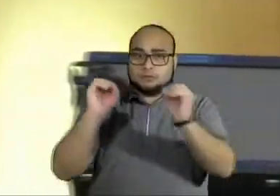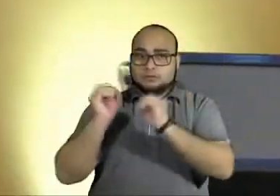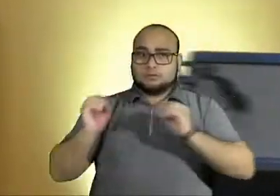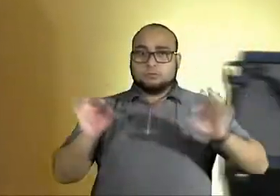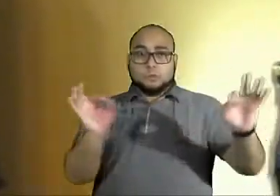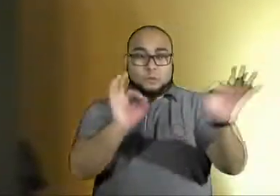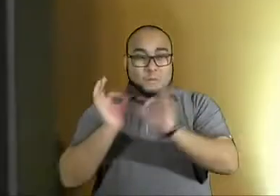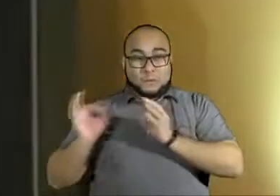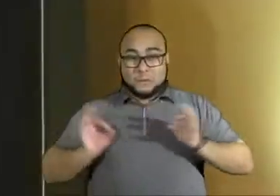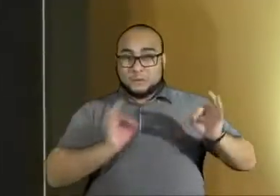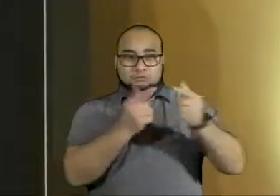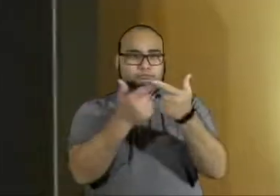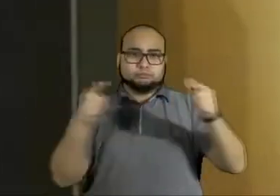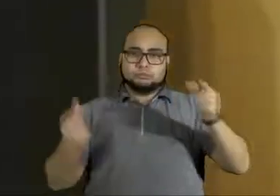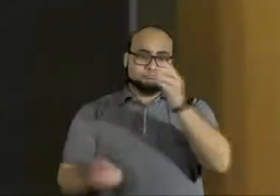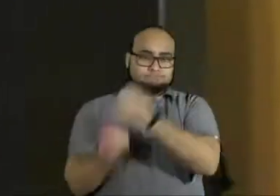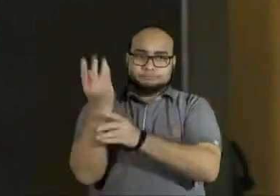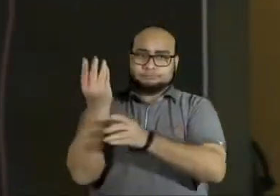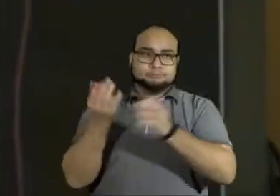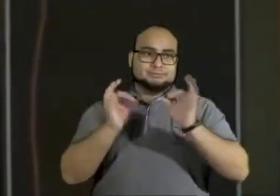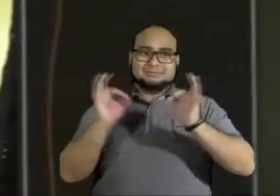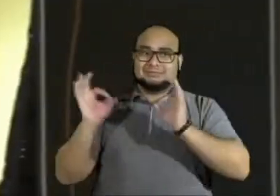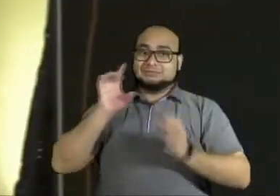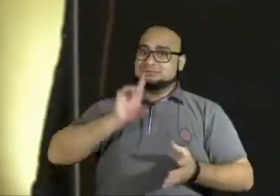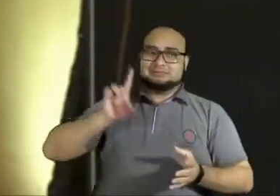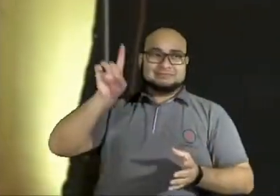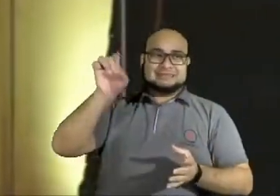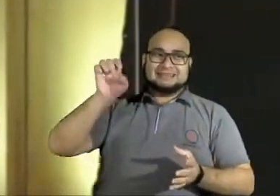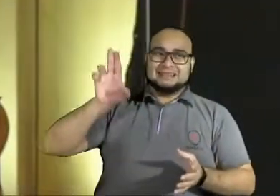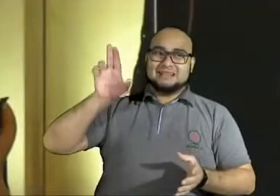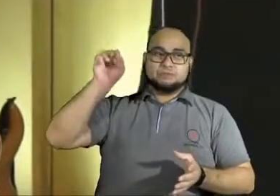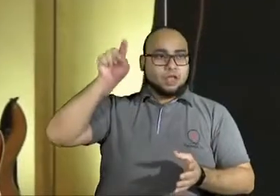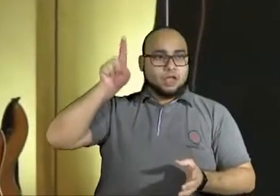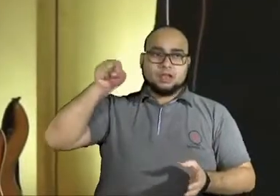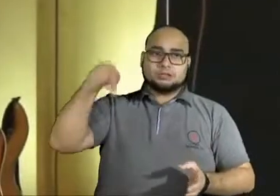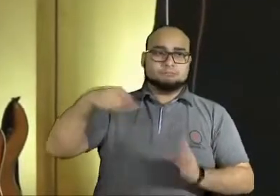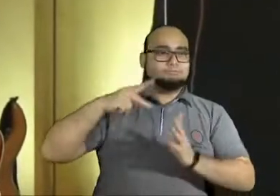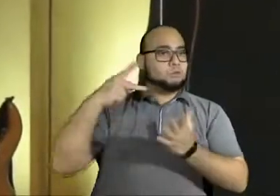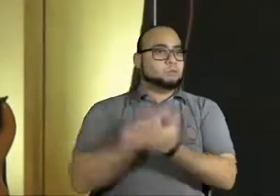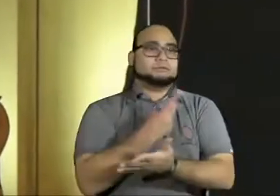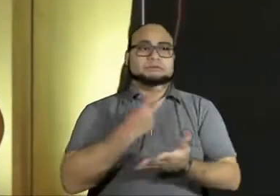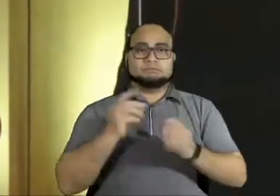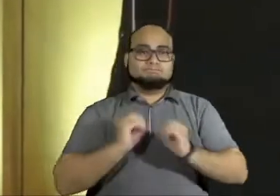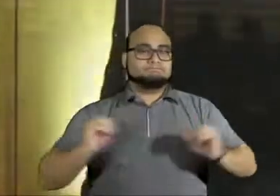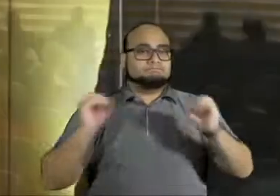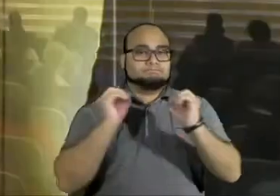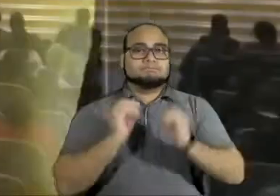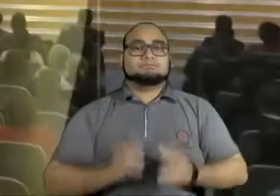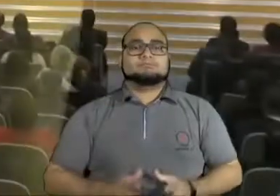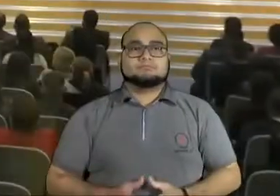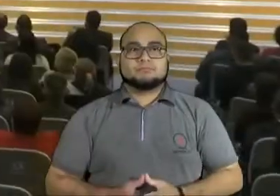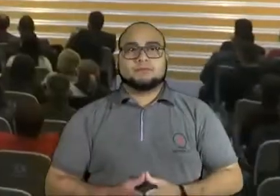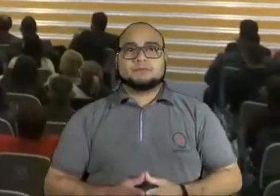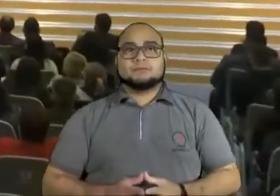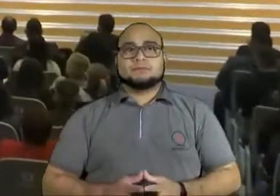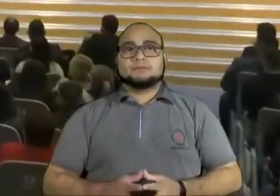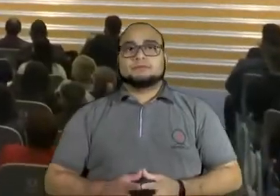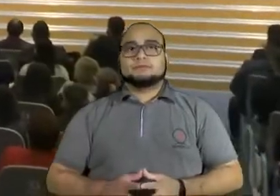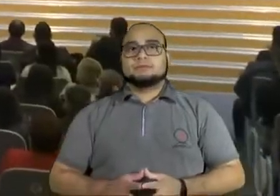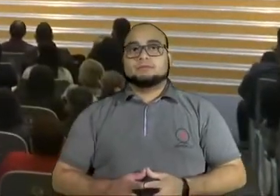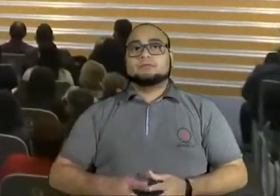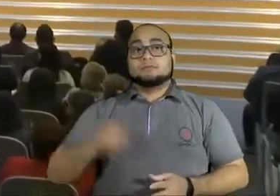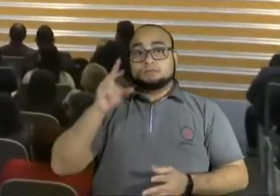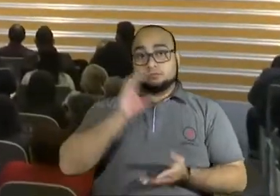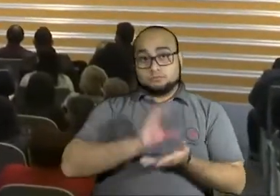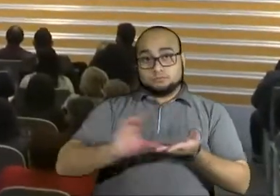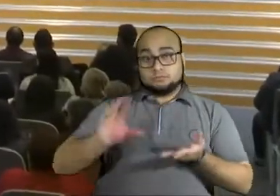nasce nada. Só tem Deus lá, mas mesmo assim não acontece. Aí você conhece a história bem de Gênesis 1. E